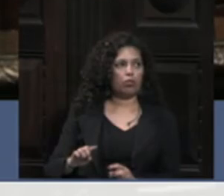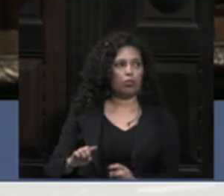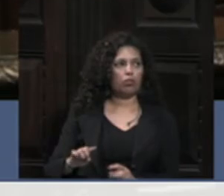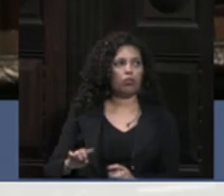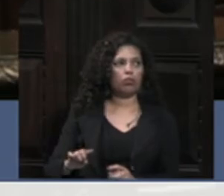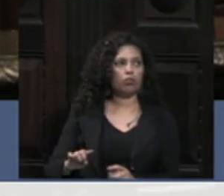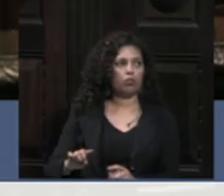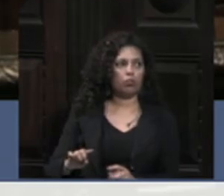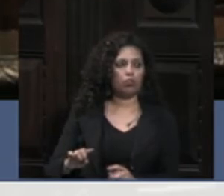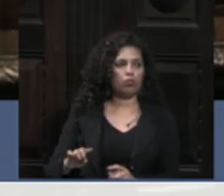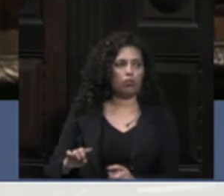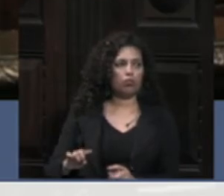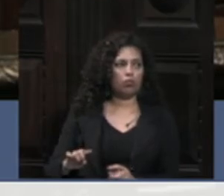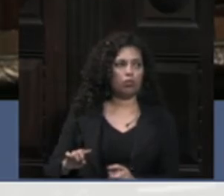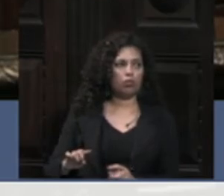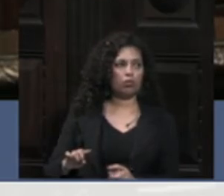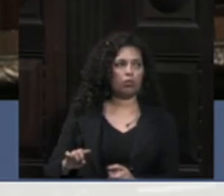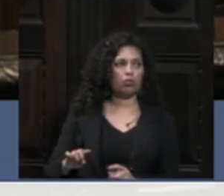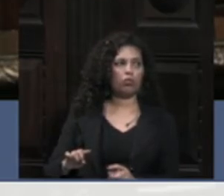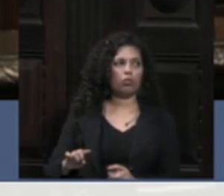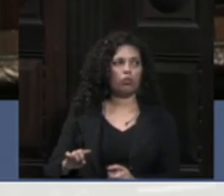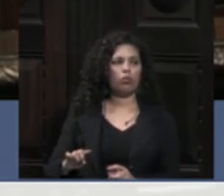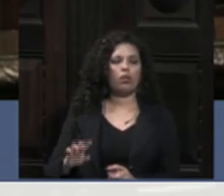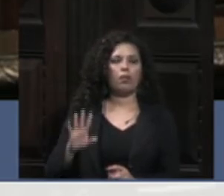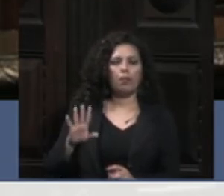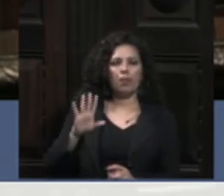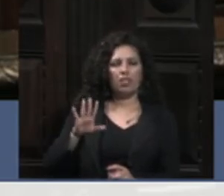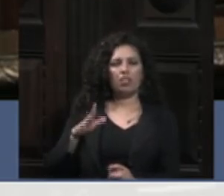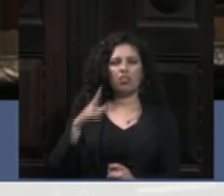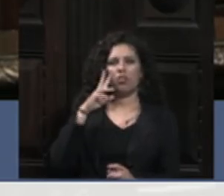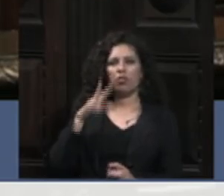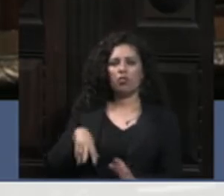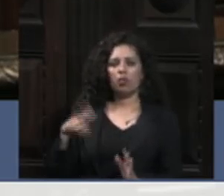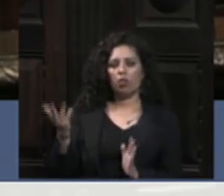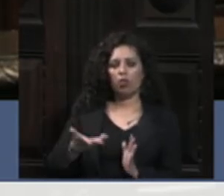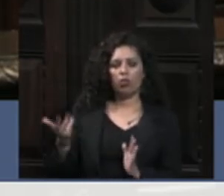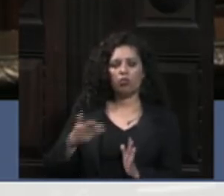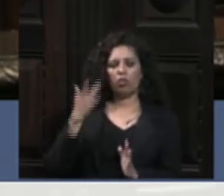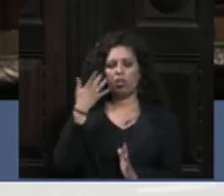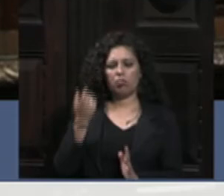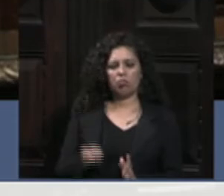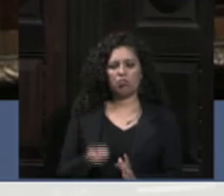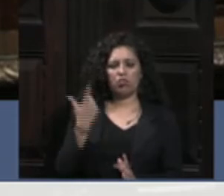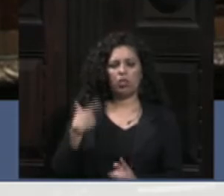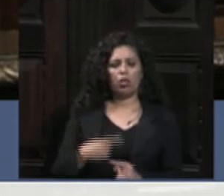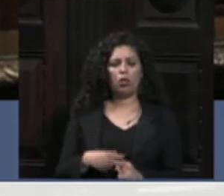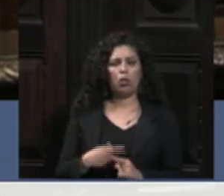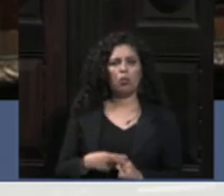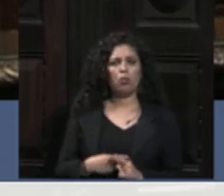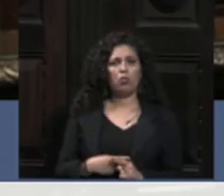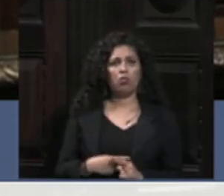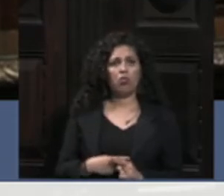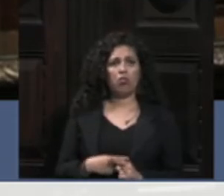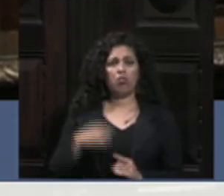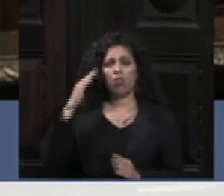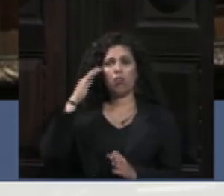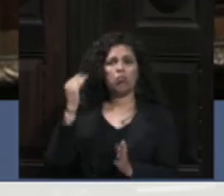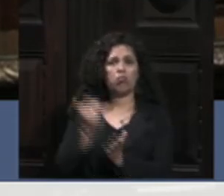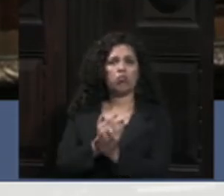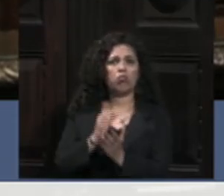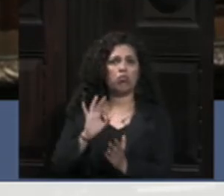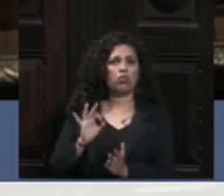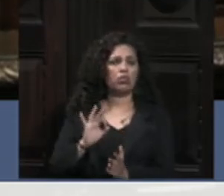num procedimento realmente estranho, porque não foi seguido o regimento